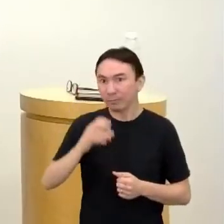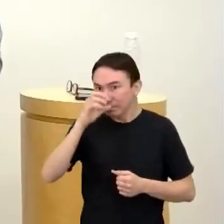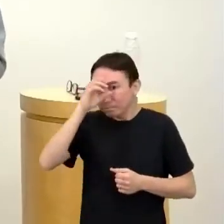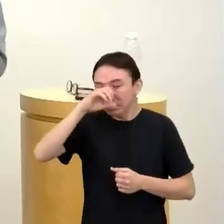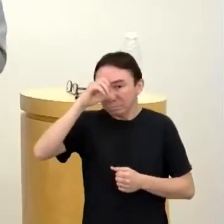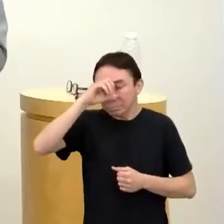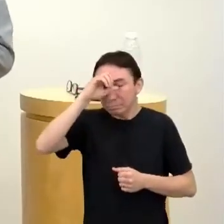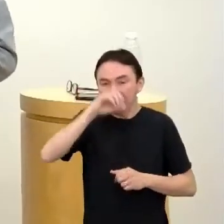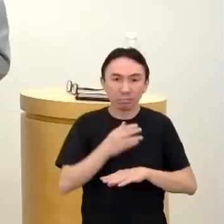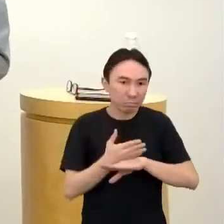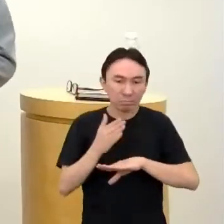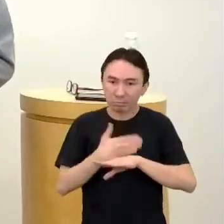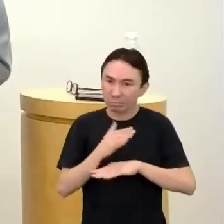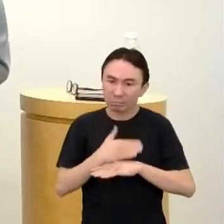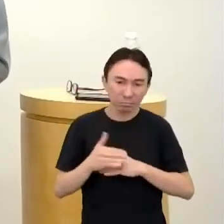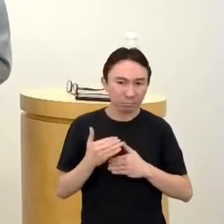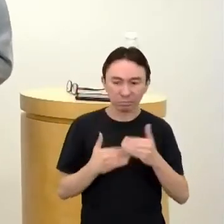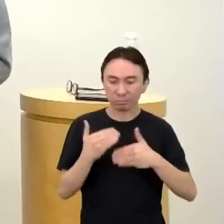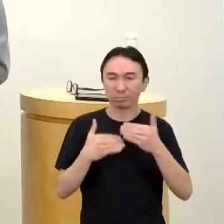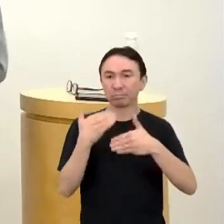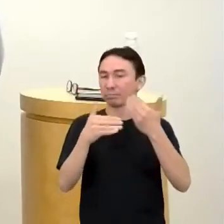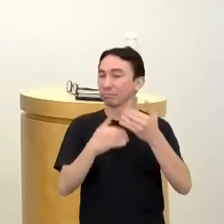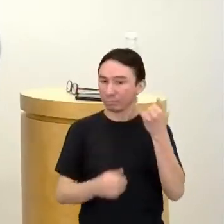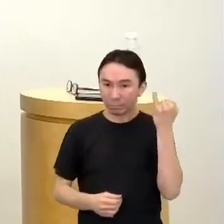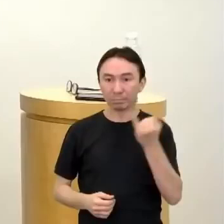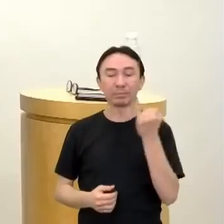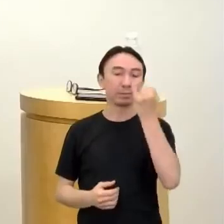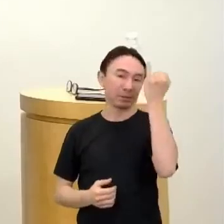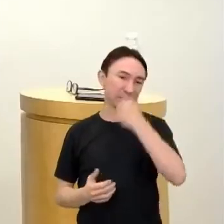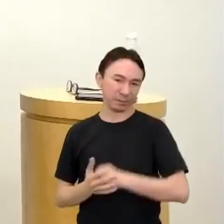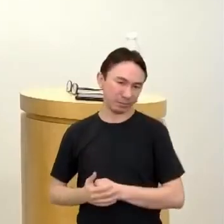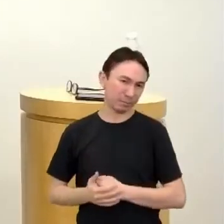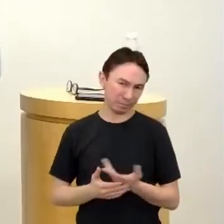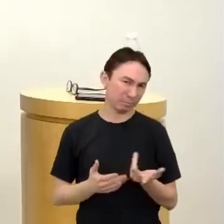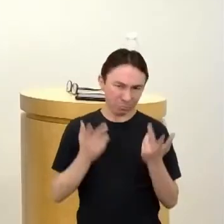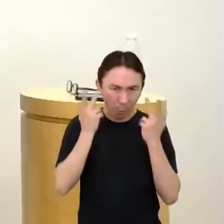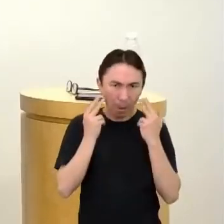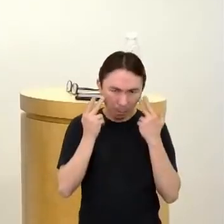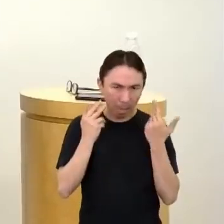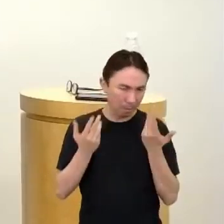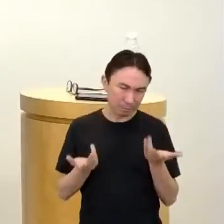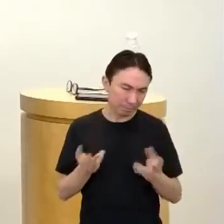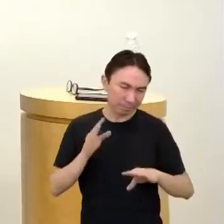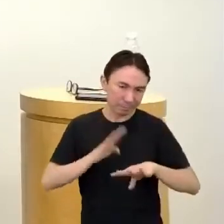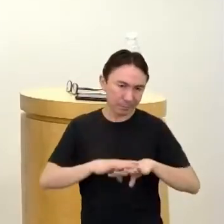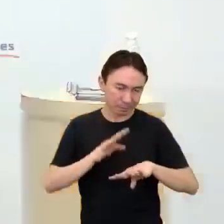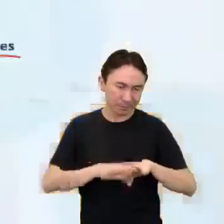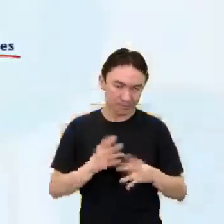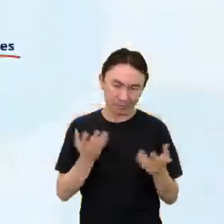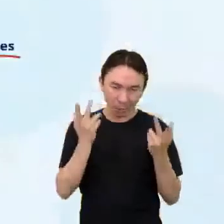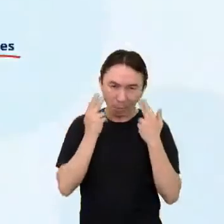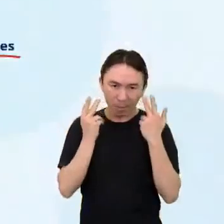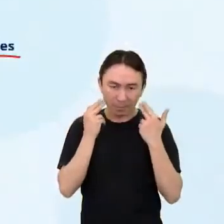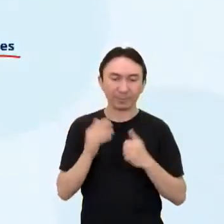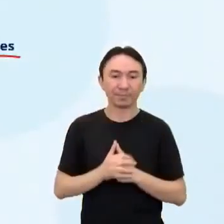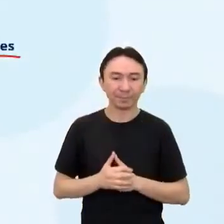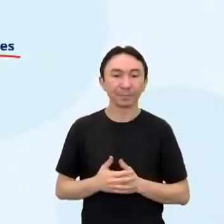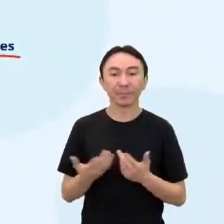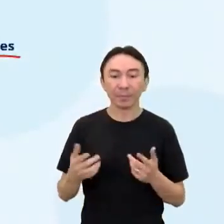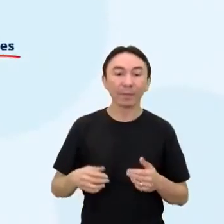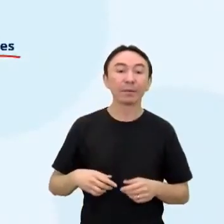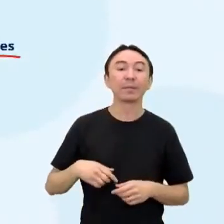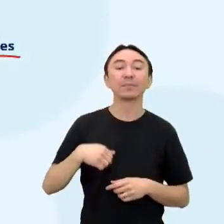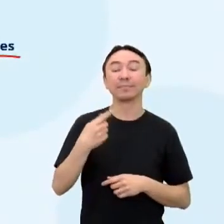e aumentando gradativamente aí o nível de dificuldade, que é natural, é matemática. Na prática, o que temos aí, Vivi? O quarto lá